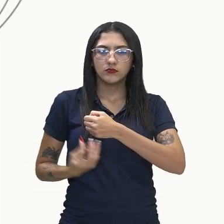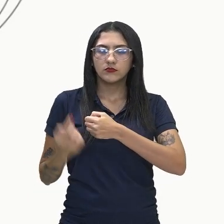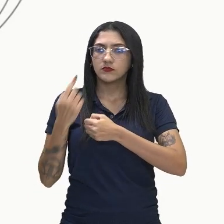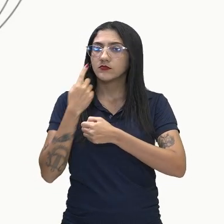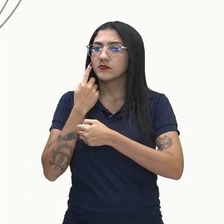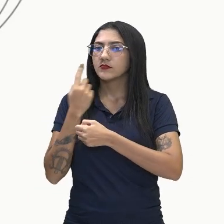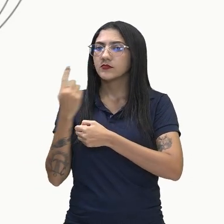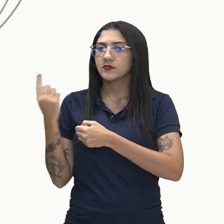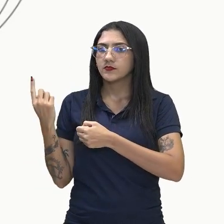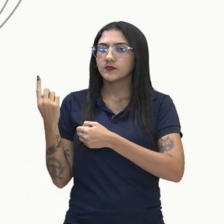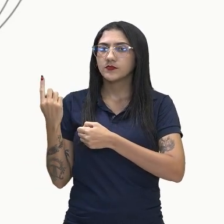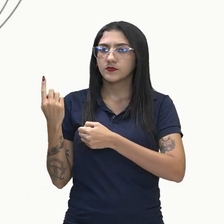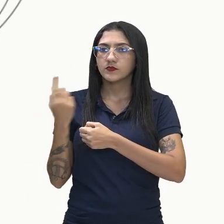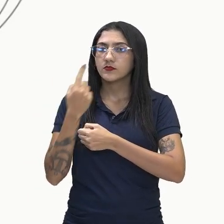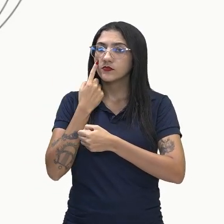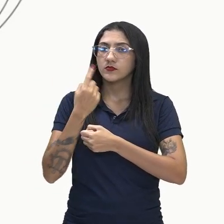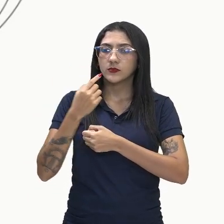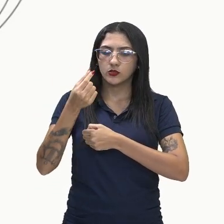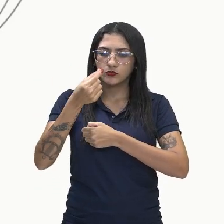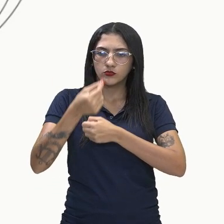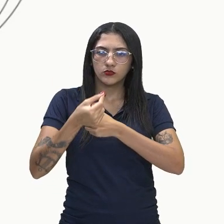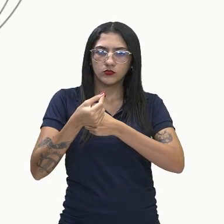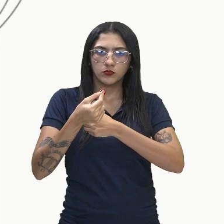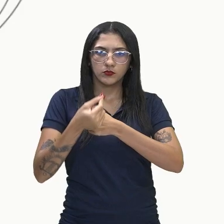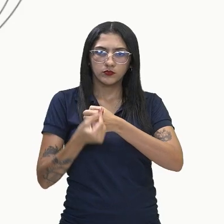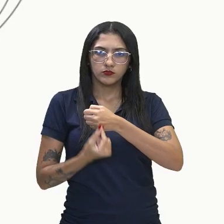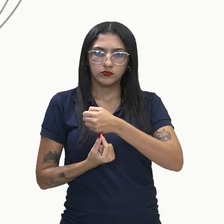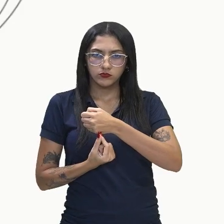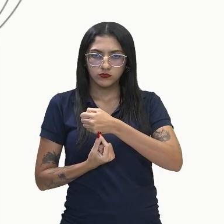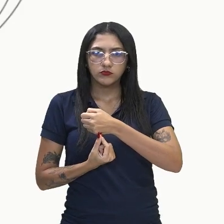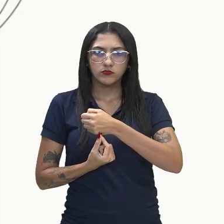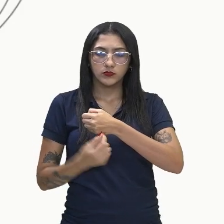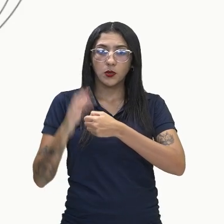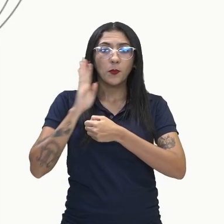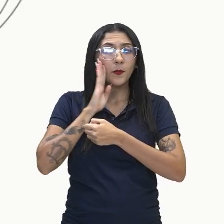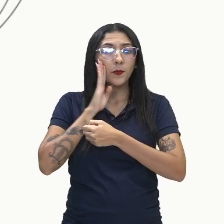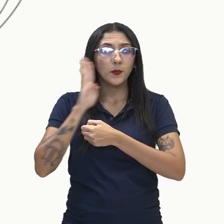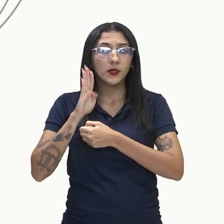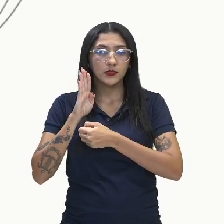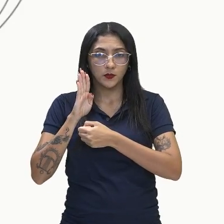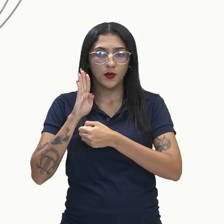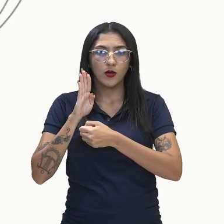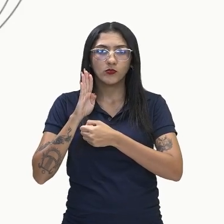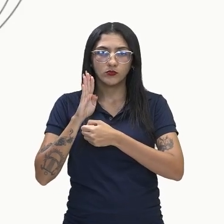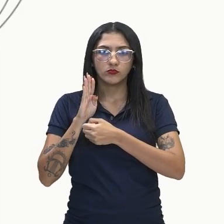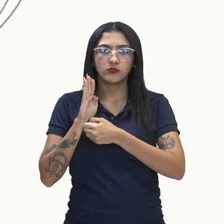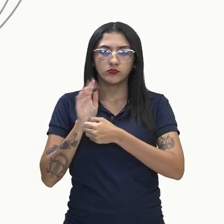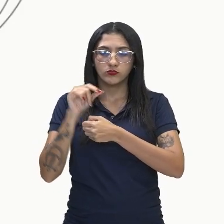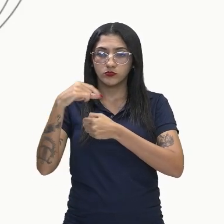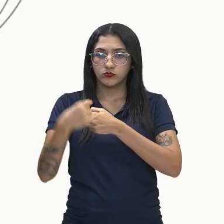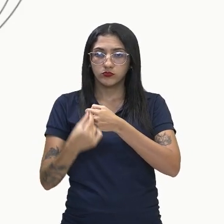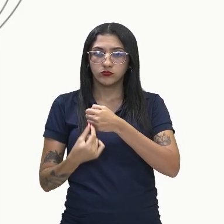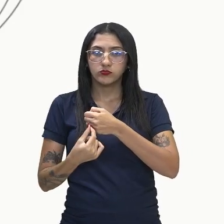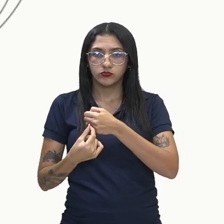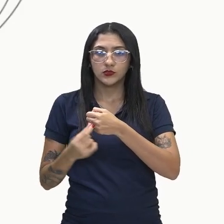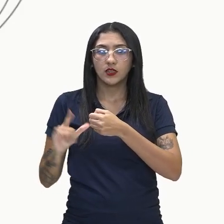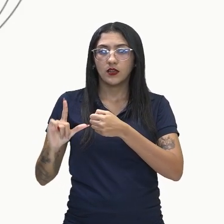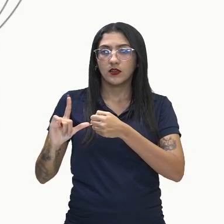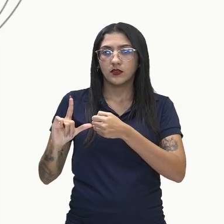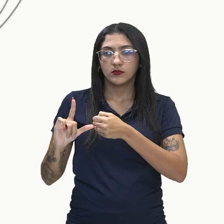E aqui eu tenho o principal, que é o meridiano de Greenwich. E aí eu vou dividir aqui a Terra em